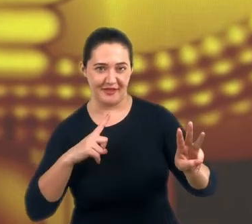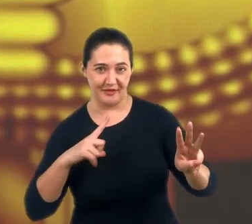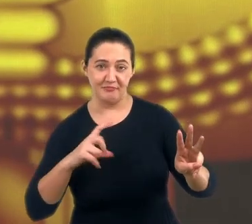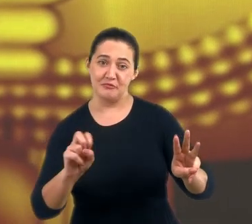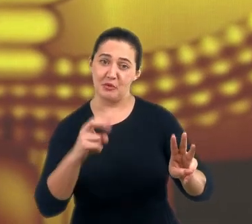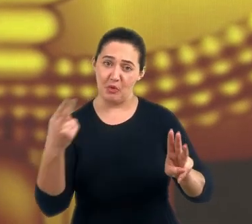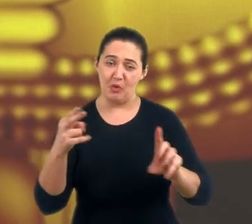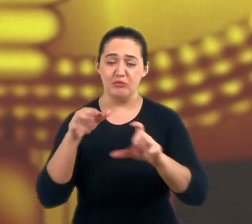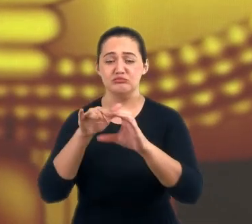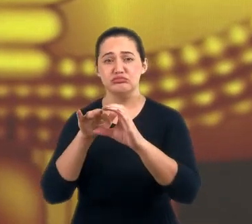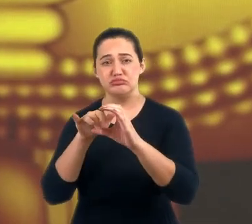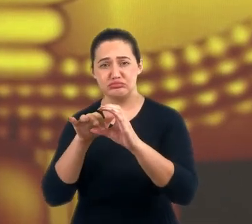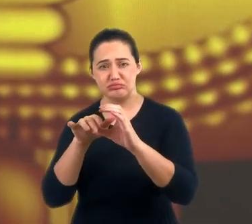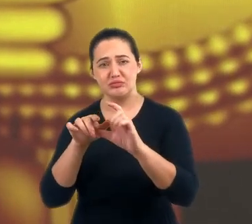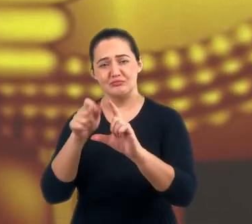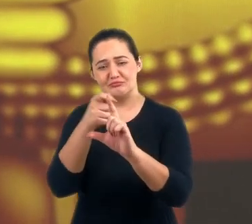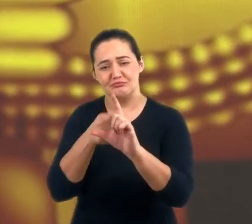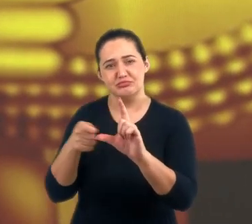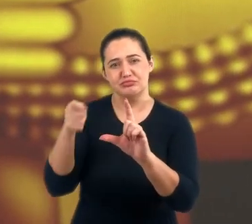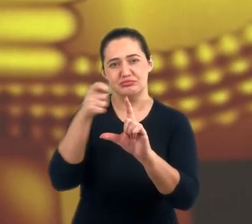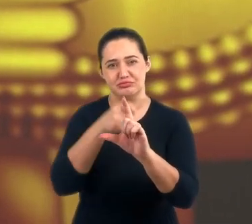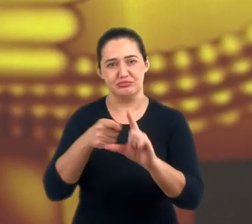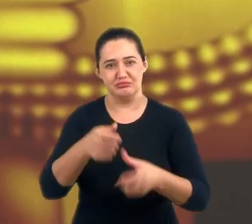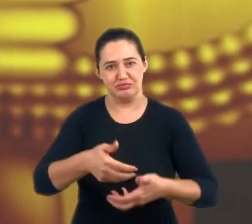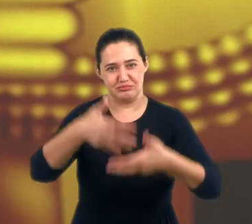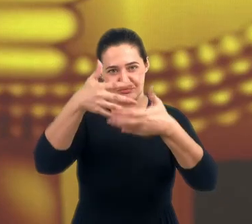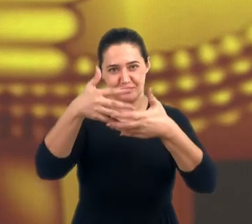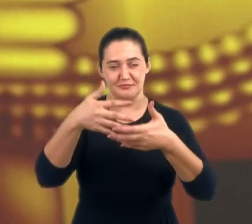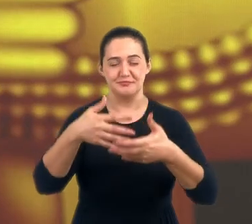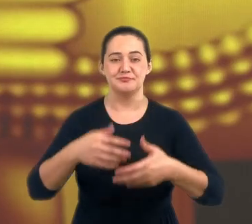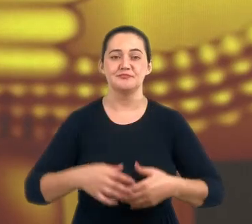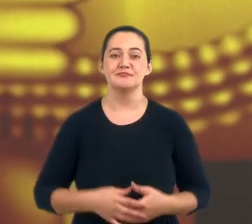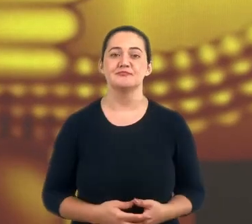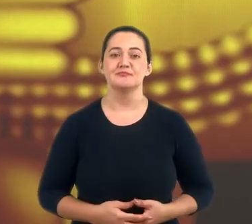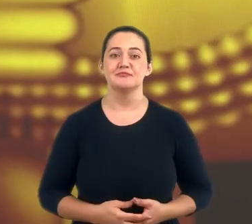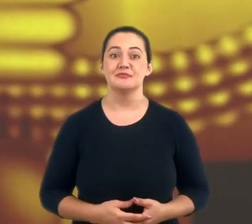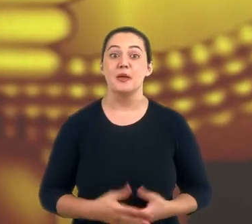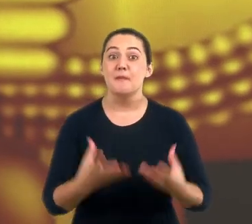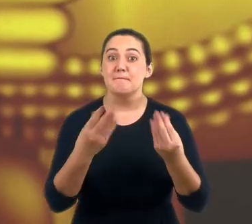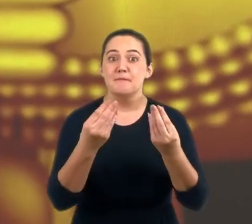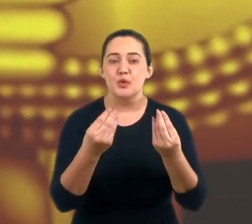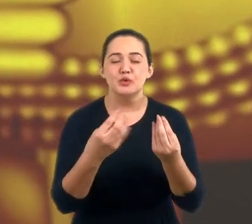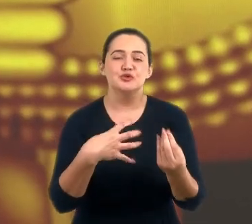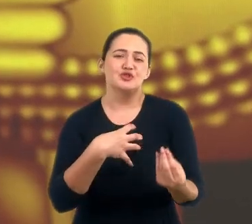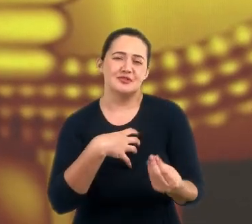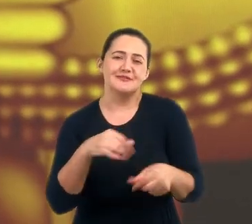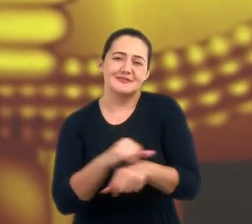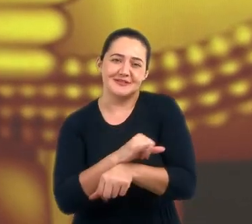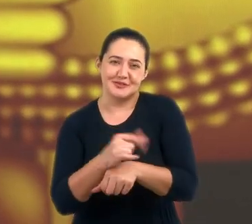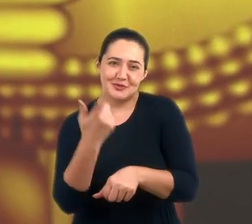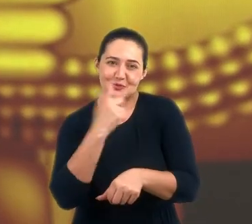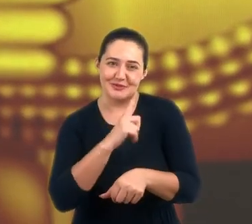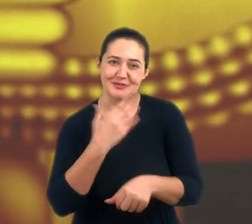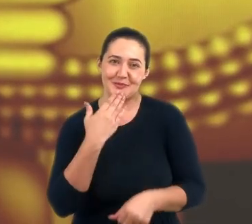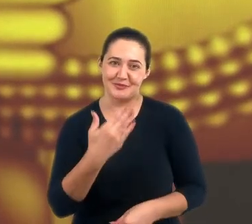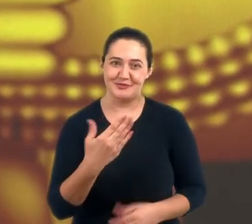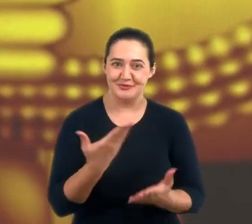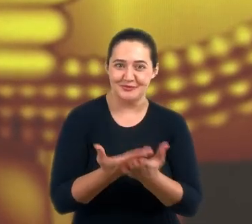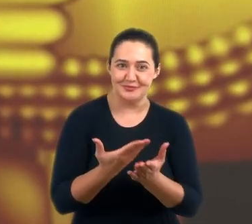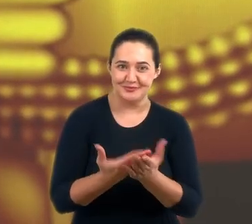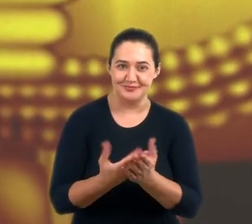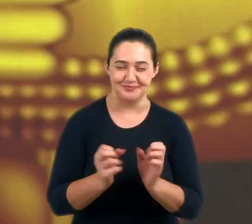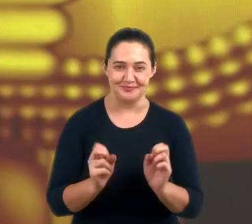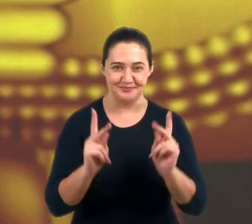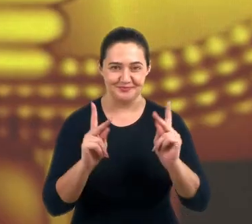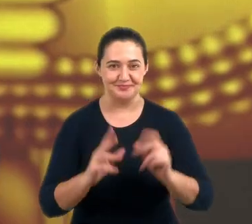do biblia.com.br ou ainda acionar o QR Code que está aí na sua tela. São muitas as formas de você adquirir os seus estudos,